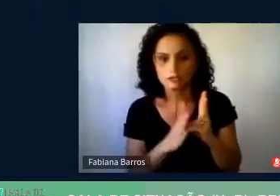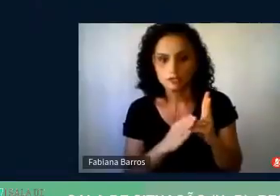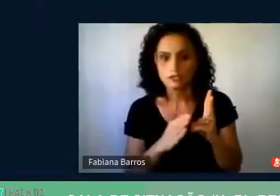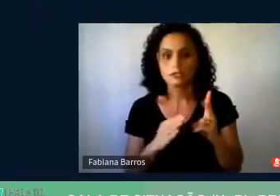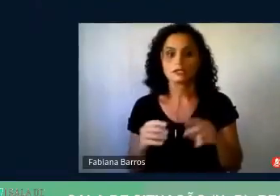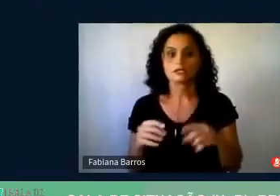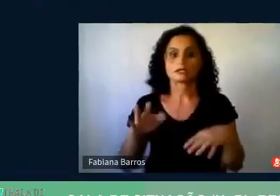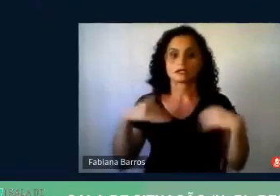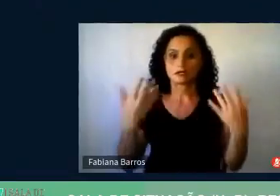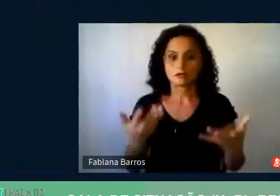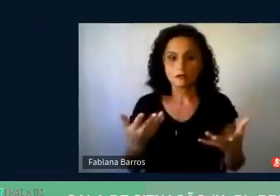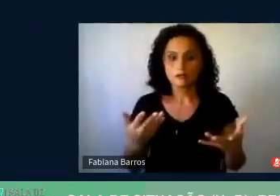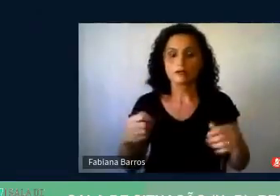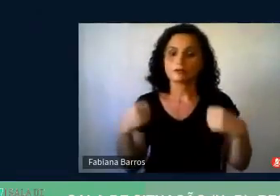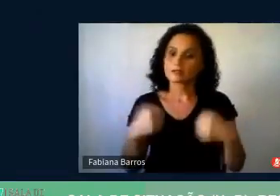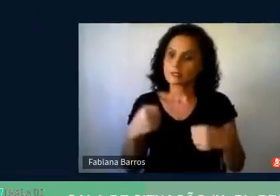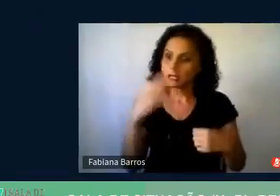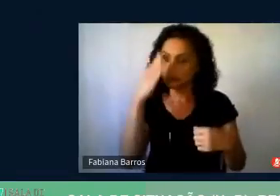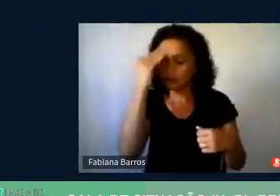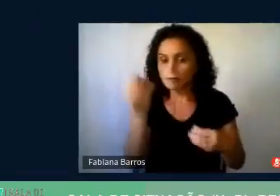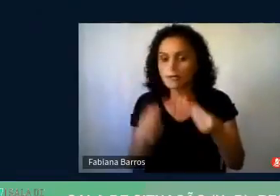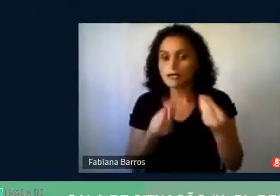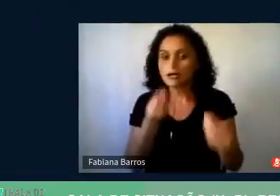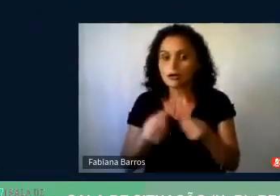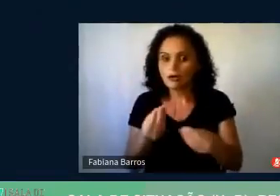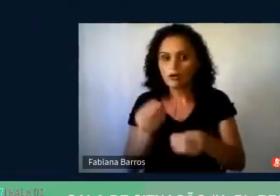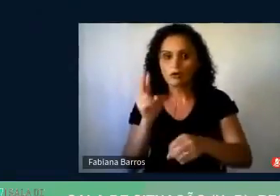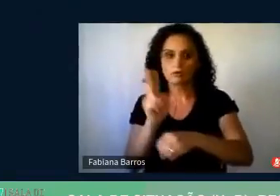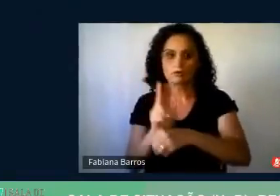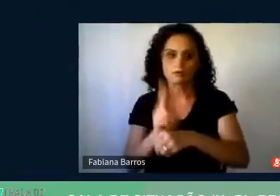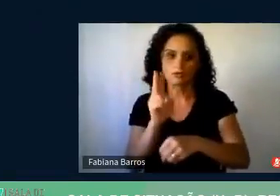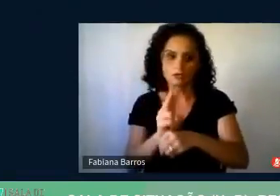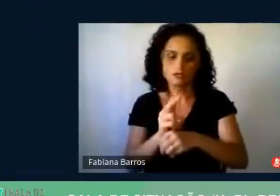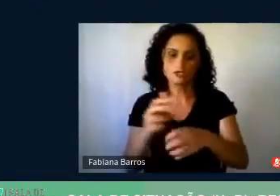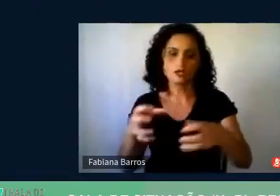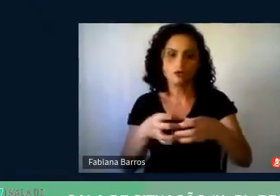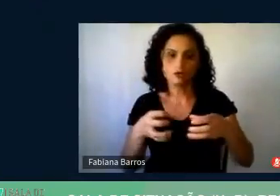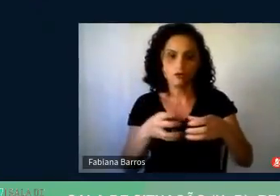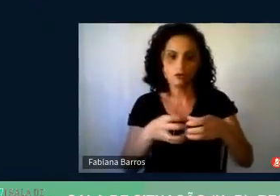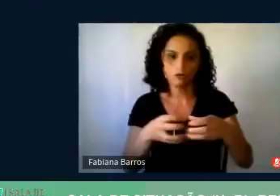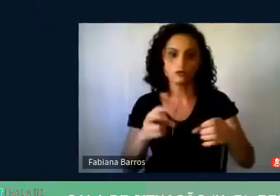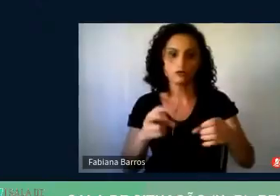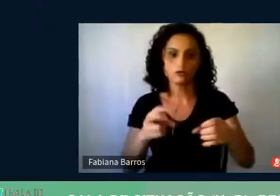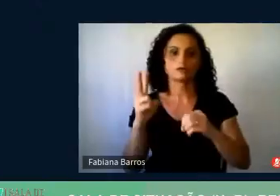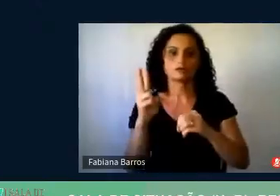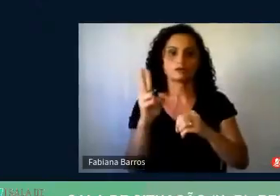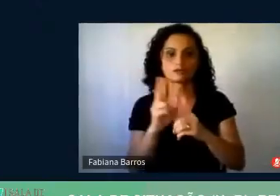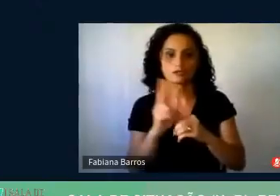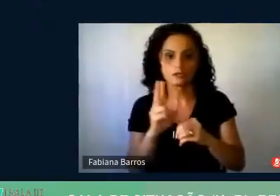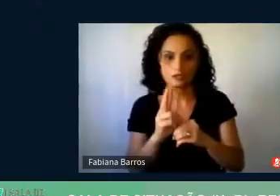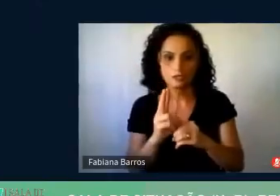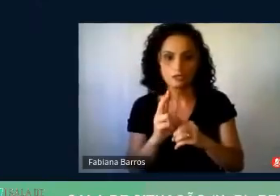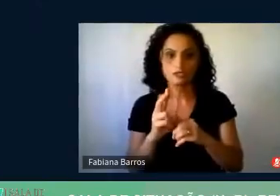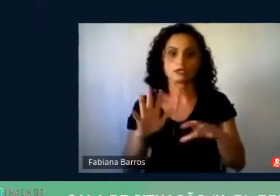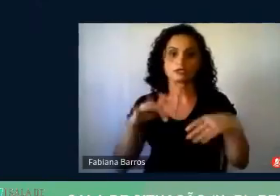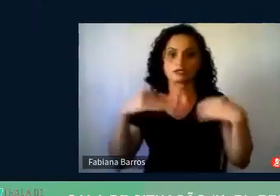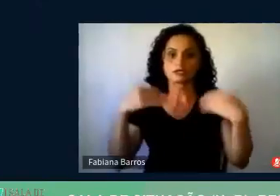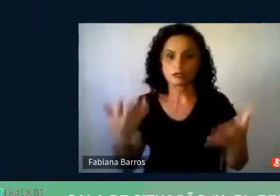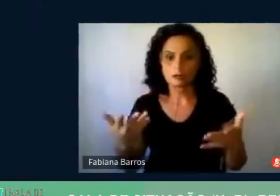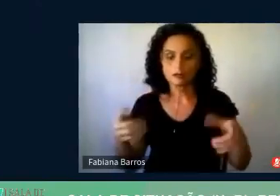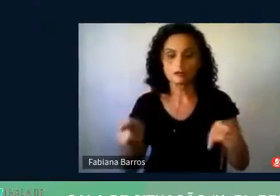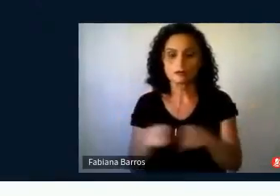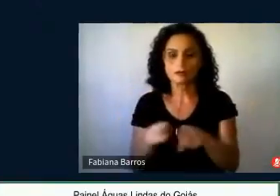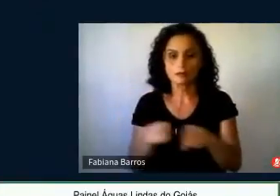tinha mais casos, eles sabiam onde estavam os casos, em qual polo base, em qual aldeia. Esse tipo de inteligência é importante não só para o serviço, mas para